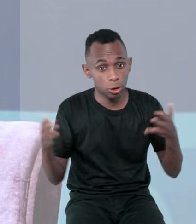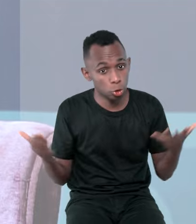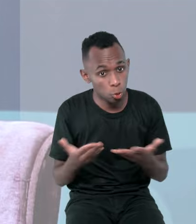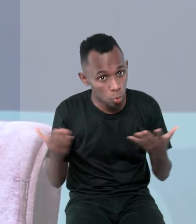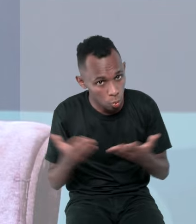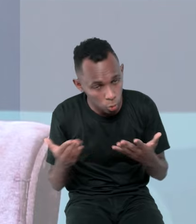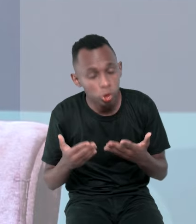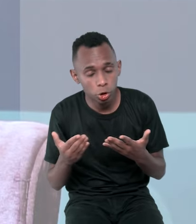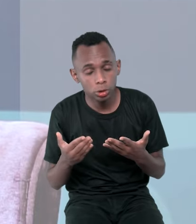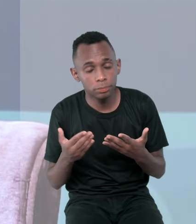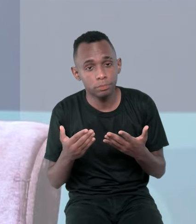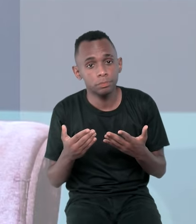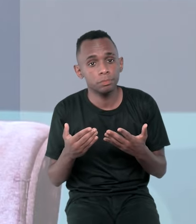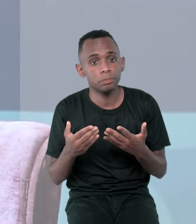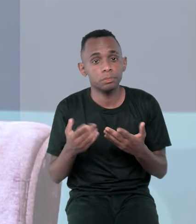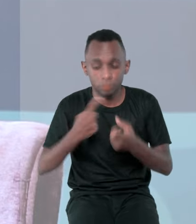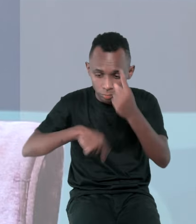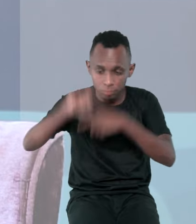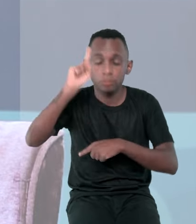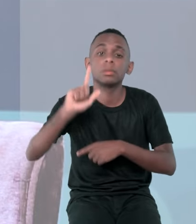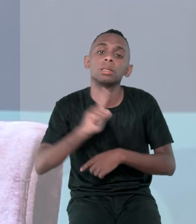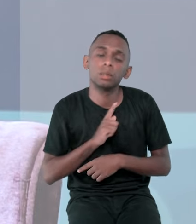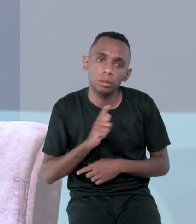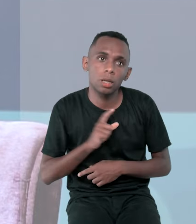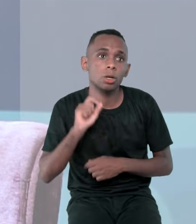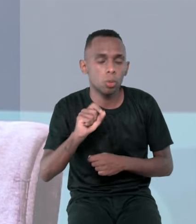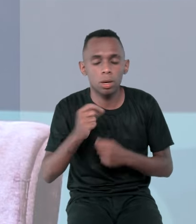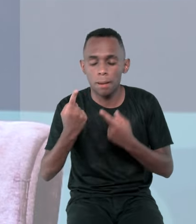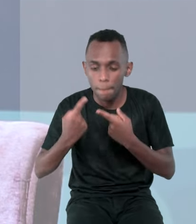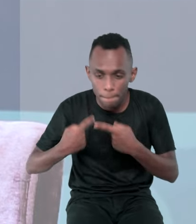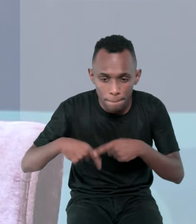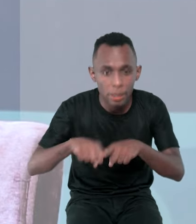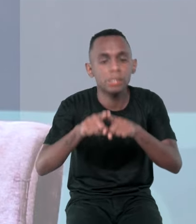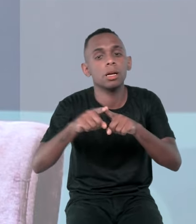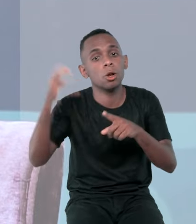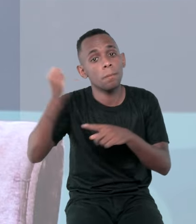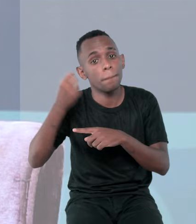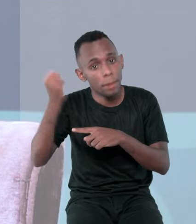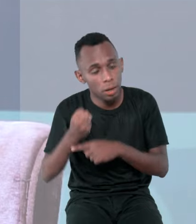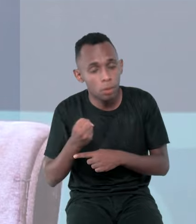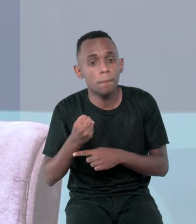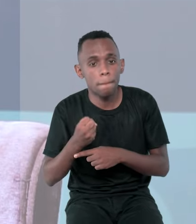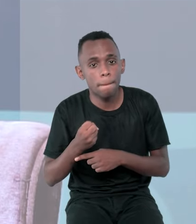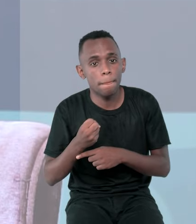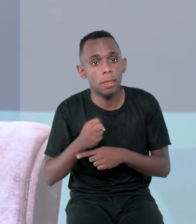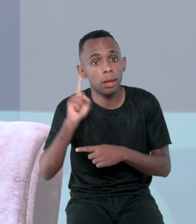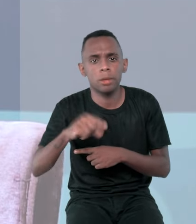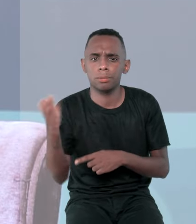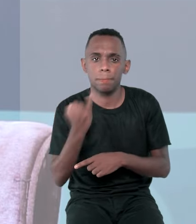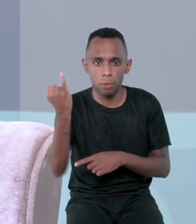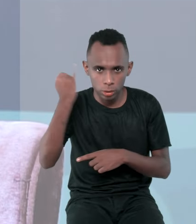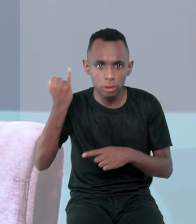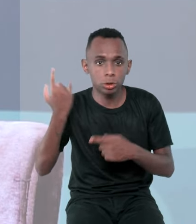torno do avesso da pele, e aí a gente tem os aliados brancos, e que é